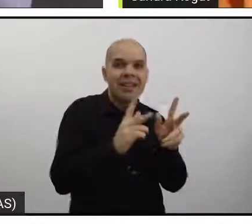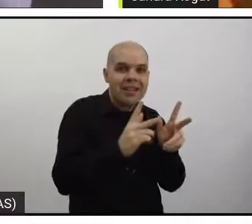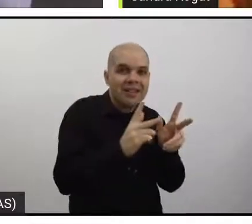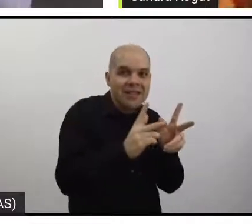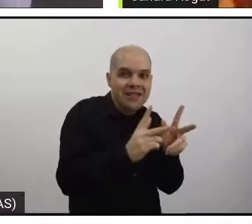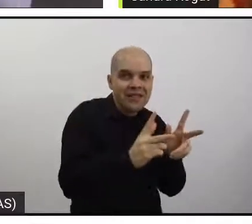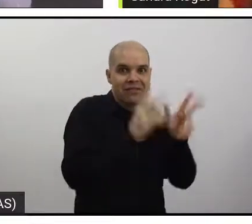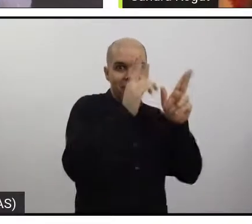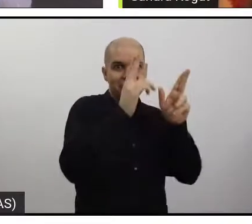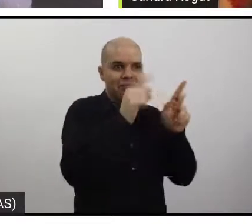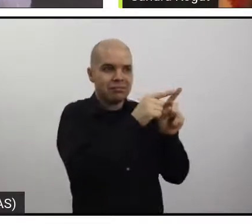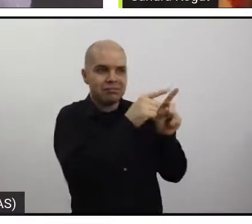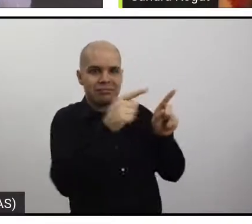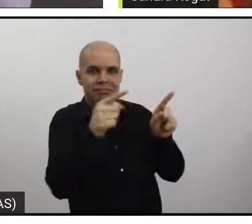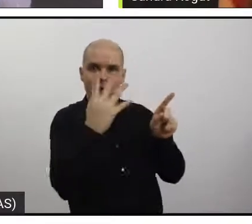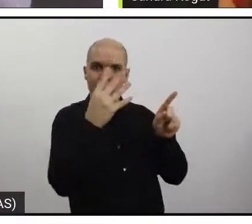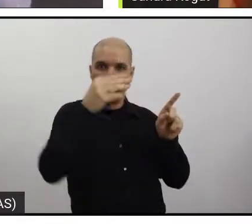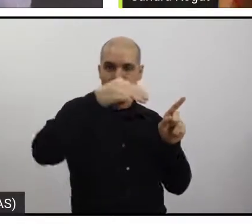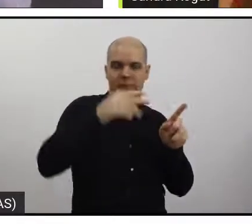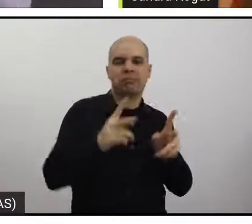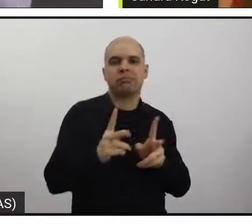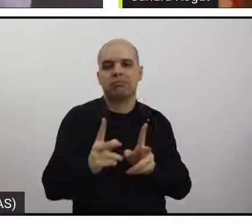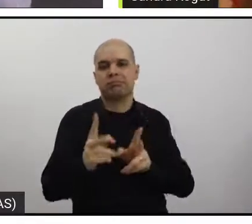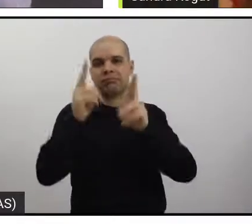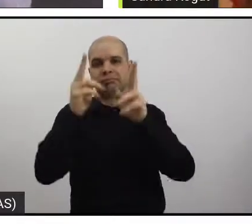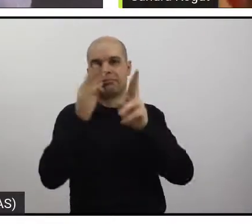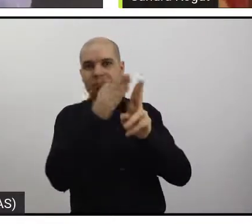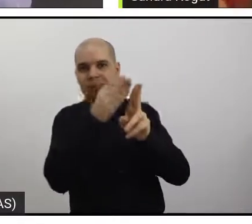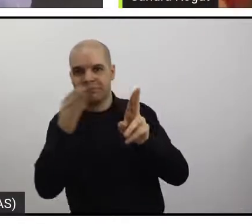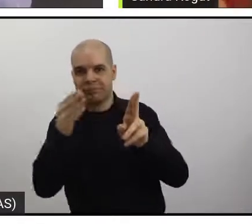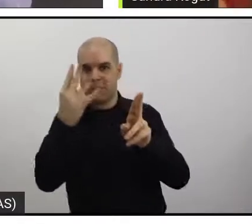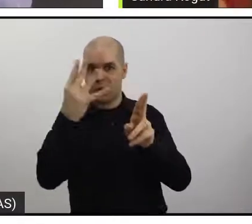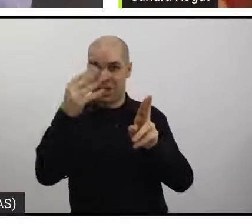no meio da programação na televisão. E